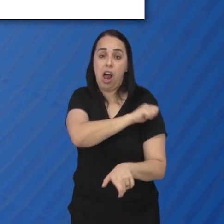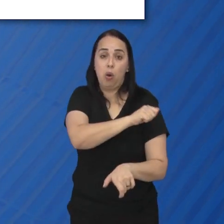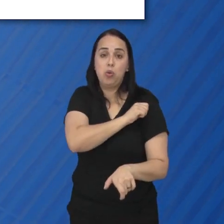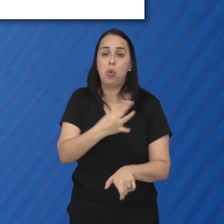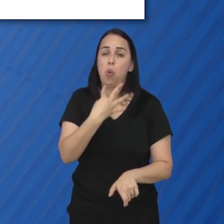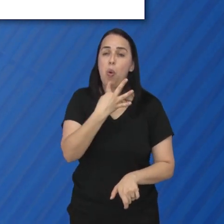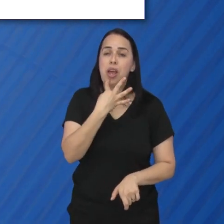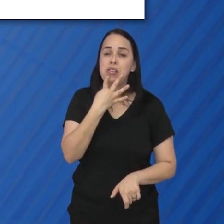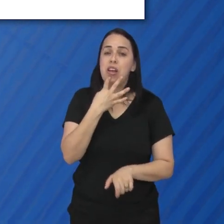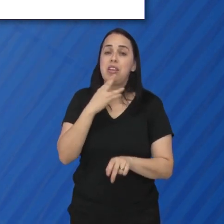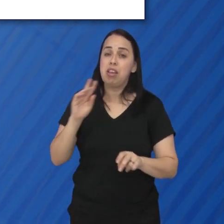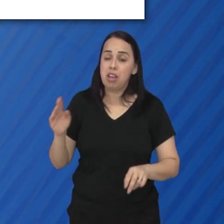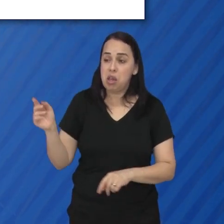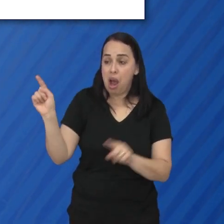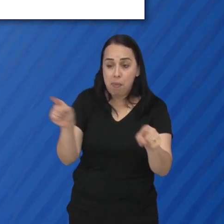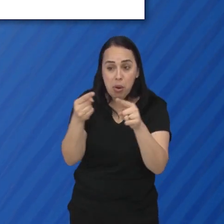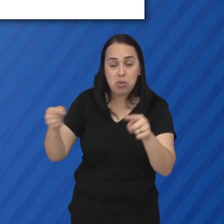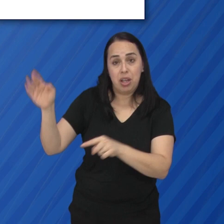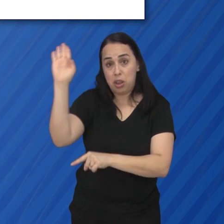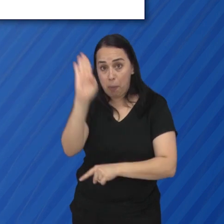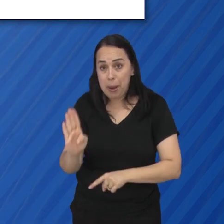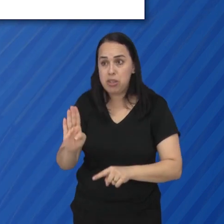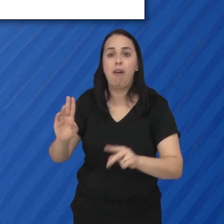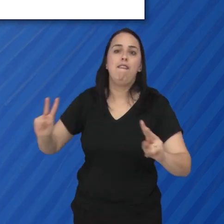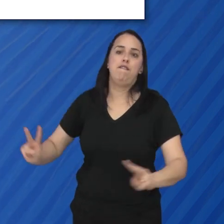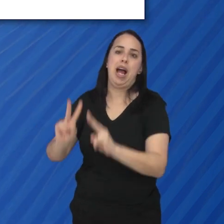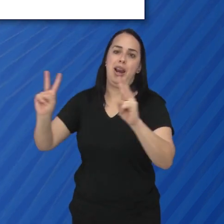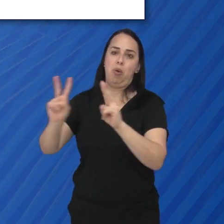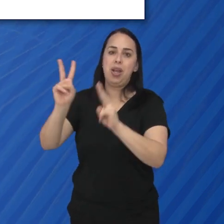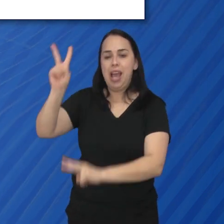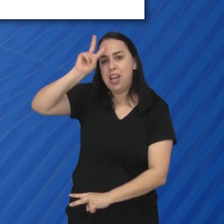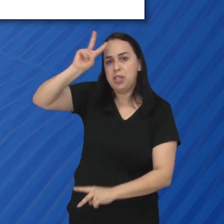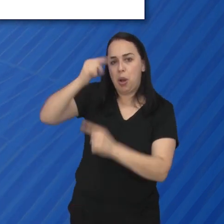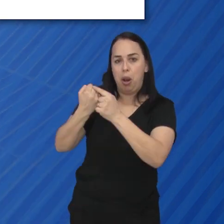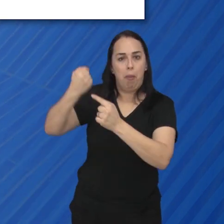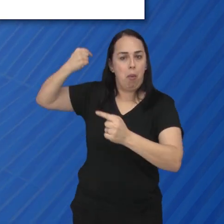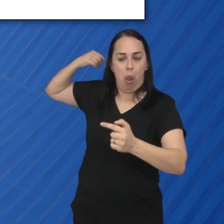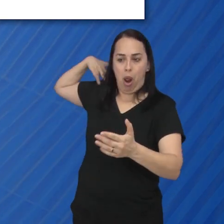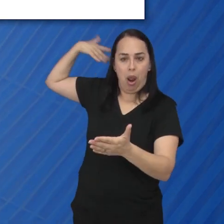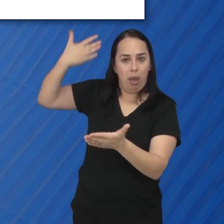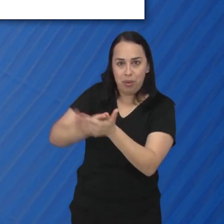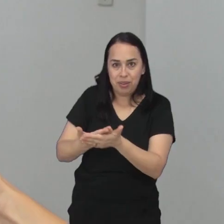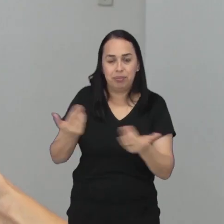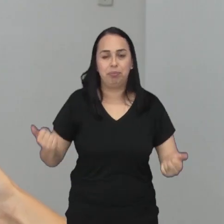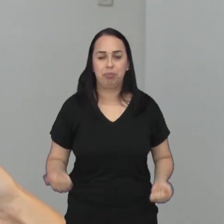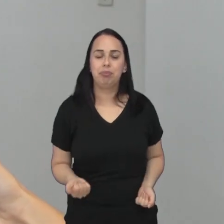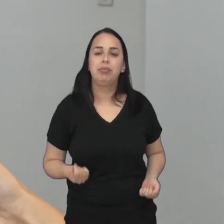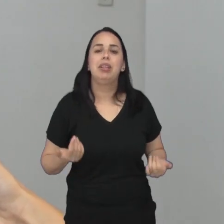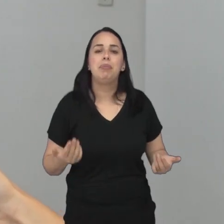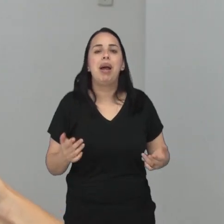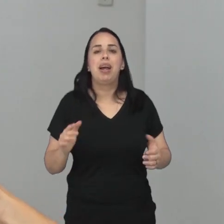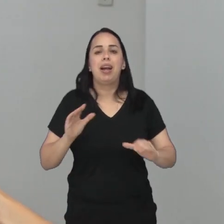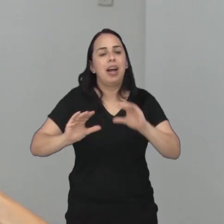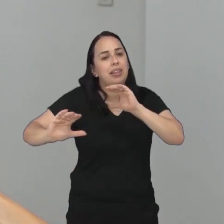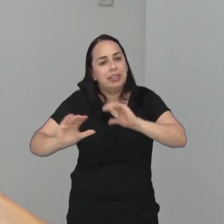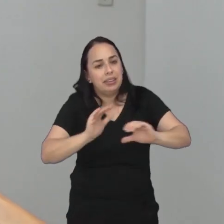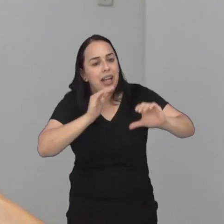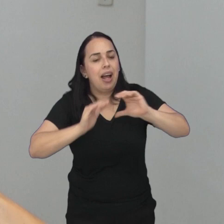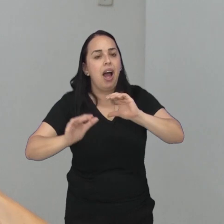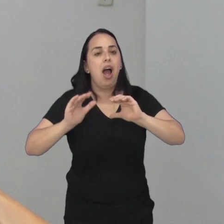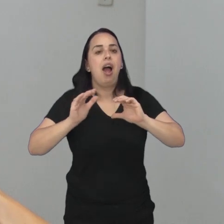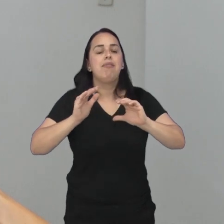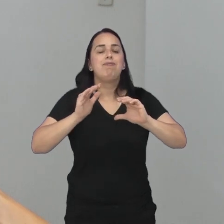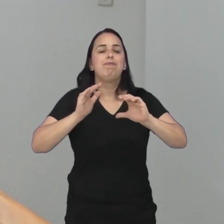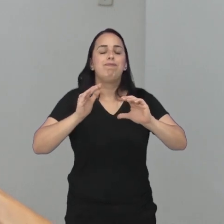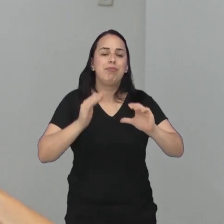rede pública municipal conheçam e valorizem o hino nacional e a história do nosso país. A partir de se cantar o